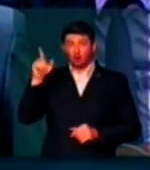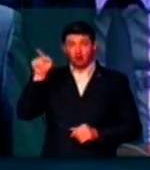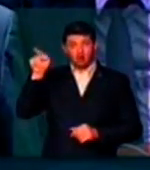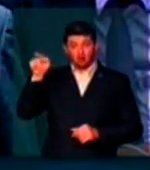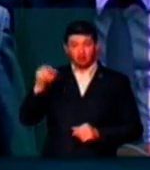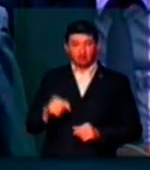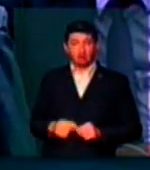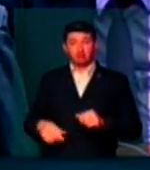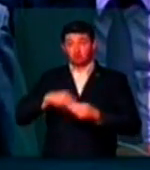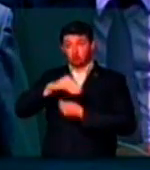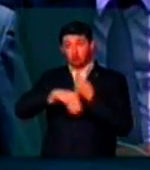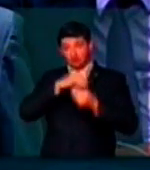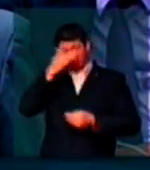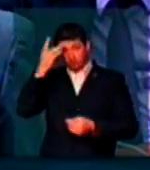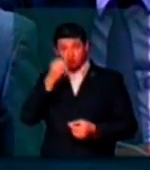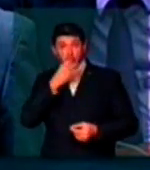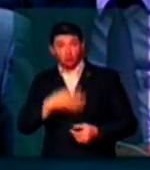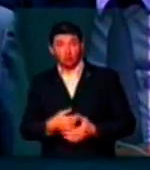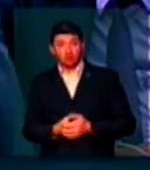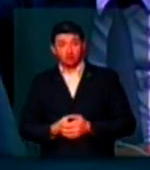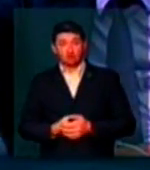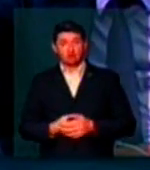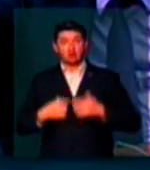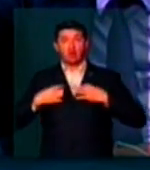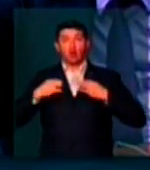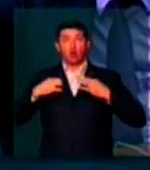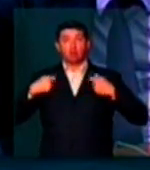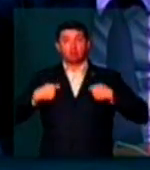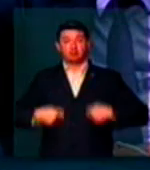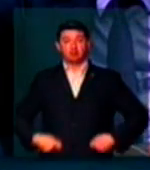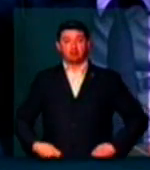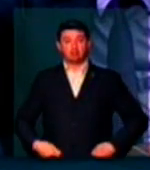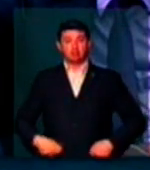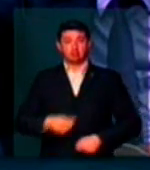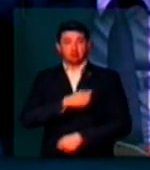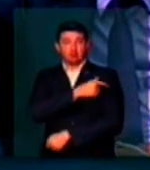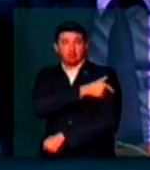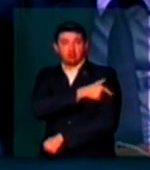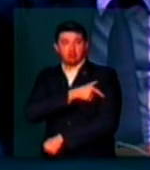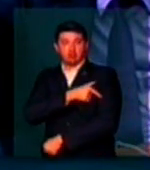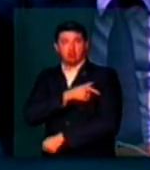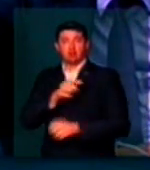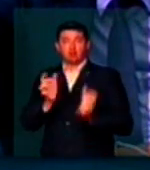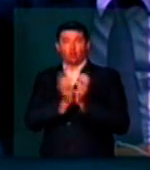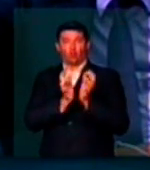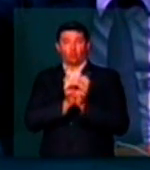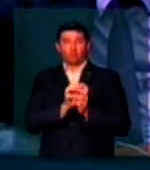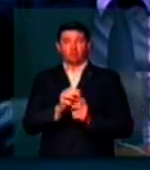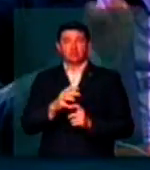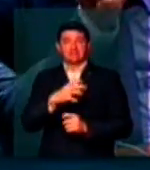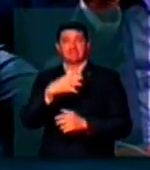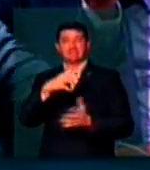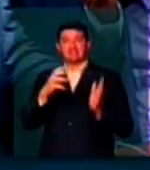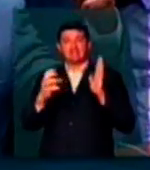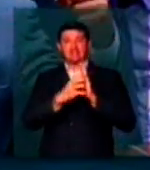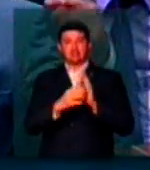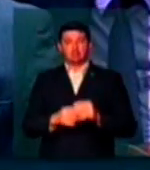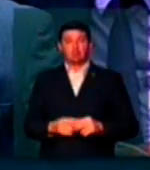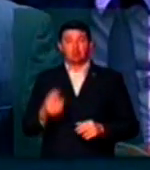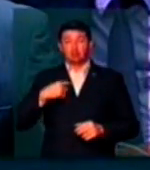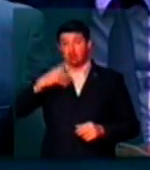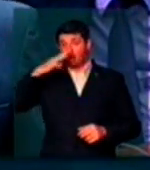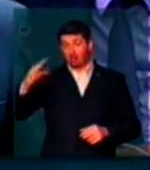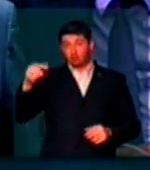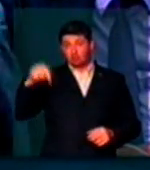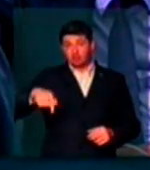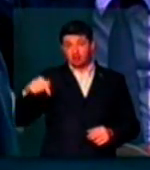junto com pessoas de bem. Todos eles estão uniformizados, usam a insígnia da sua organização. E eu quero aqui denunciar a